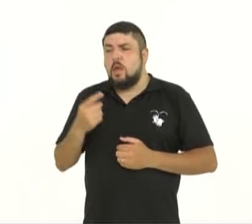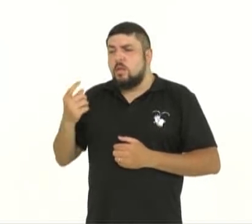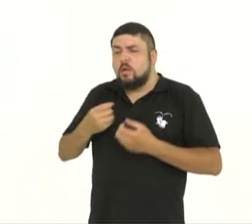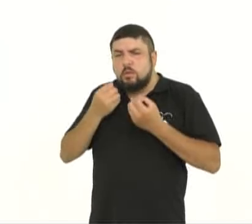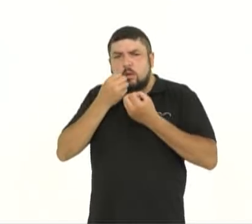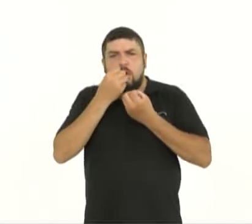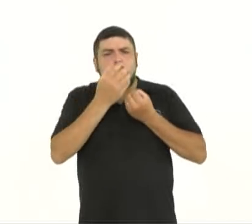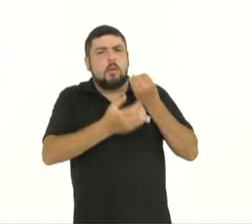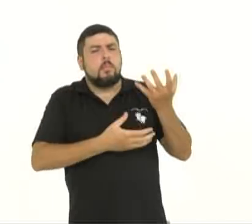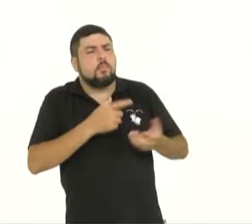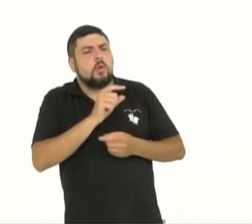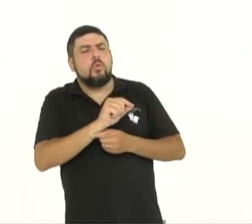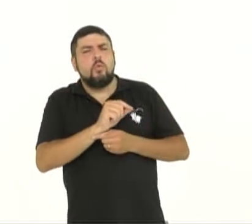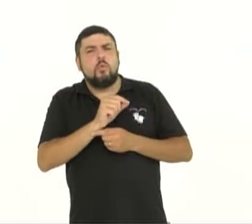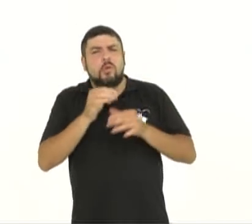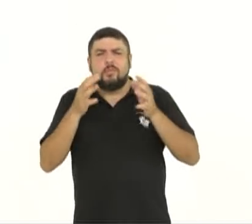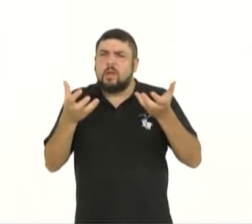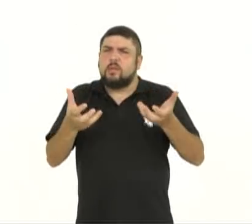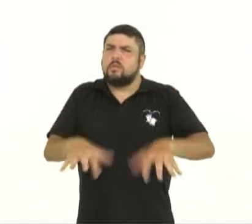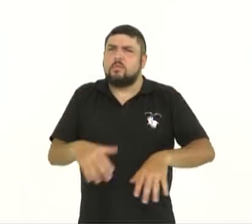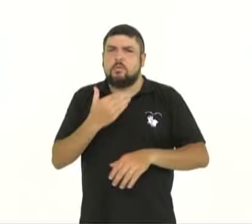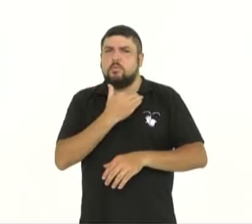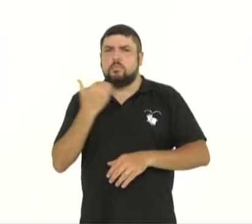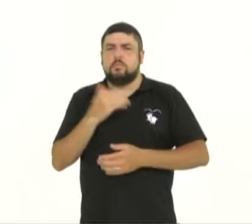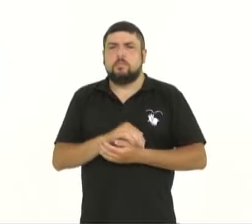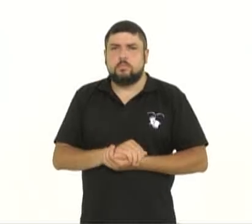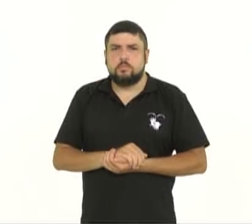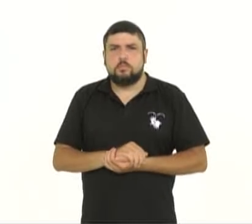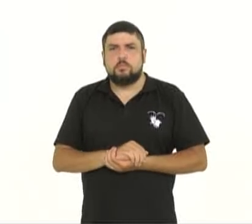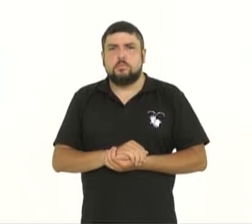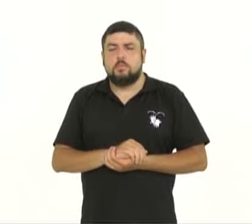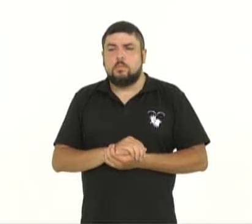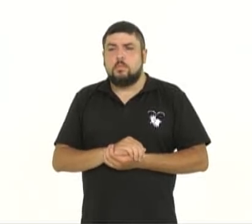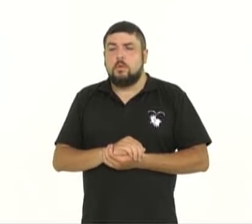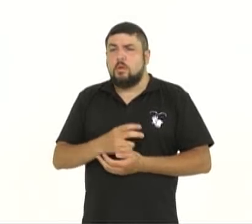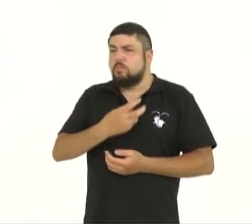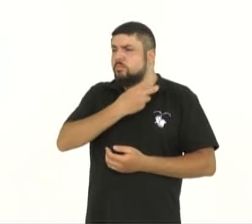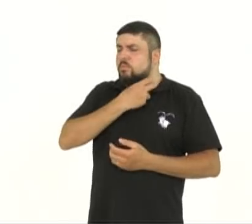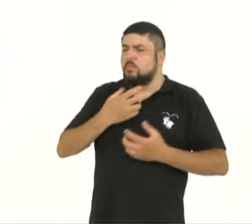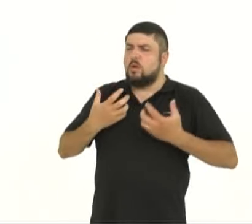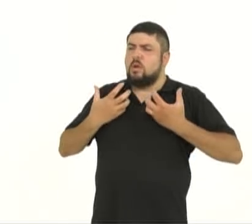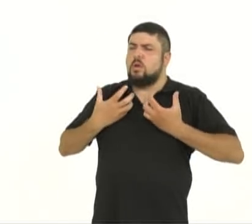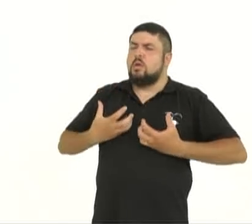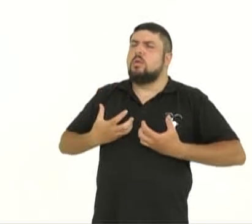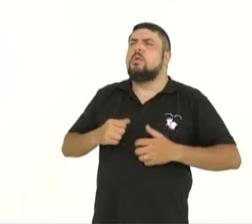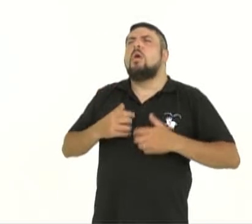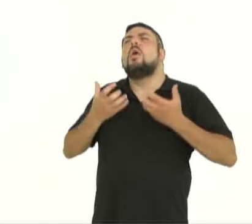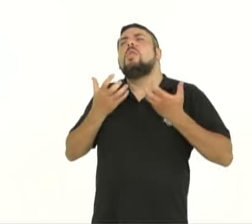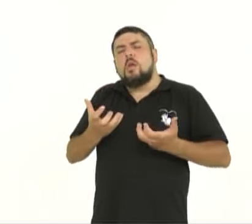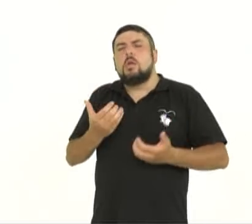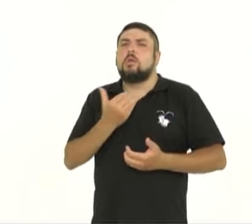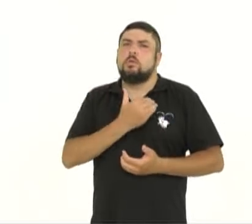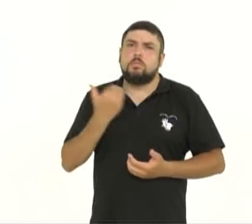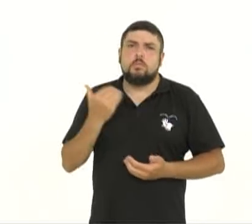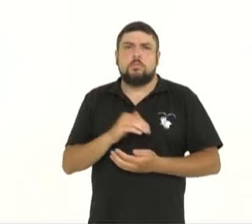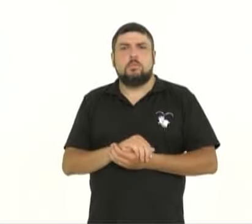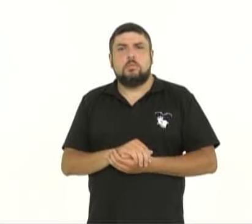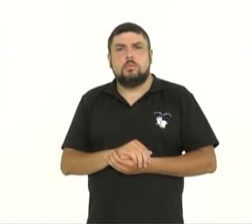para retardar a morte. Drácula, cansado, deseja a morte. Quando a morte